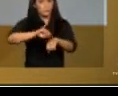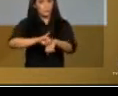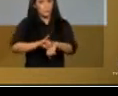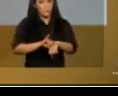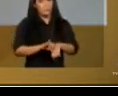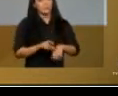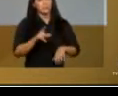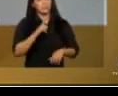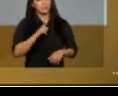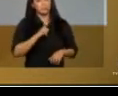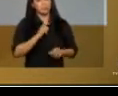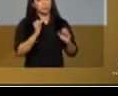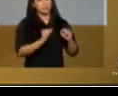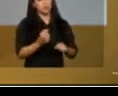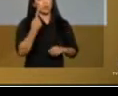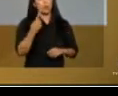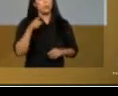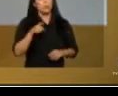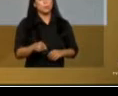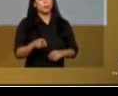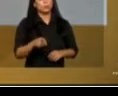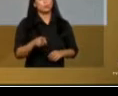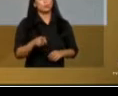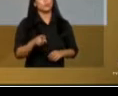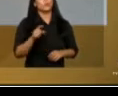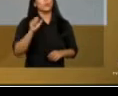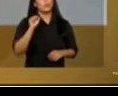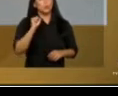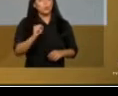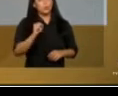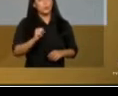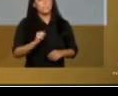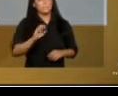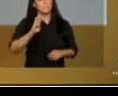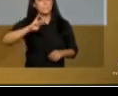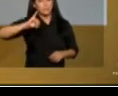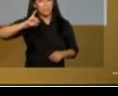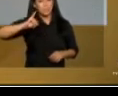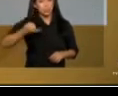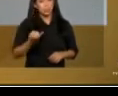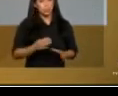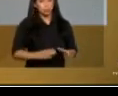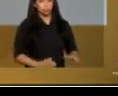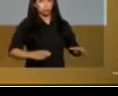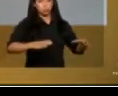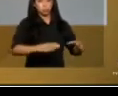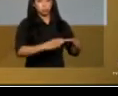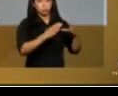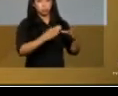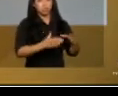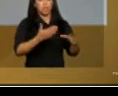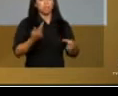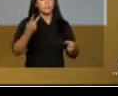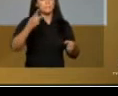de 1,1 milhão de barris de petróleo por dia é uma entrega de pouco menos